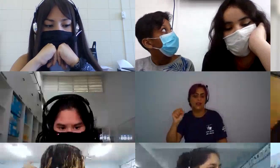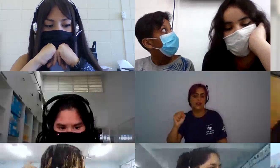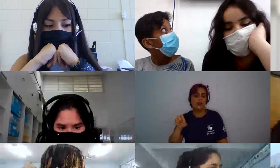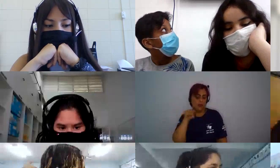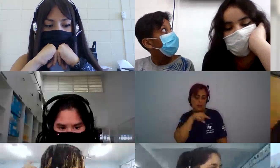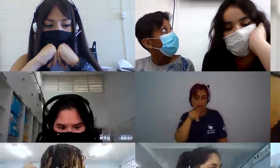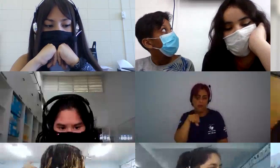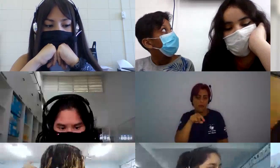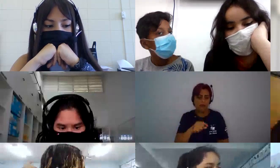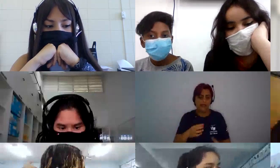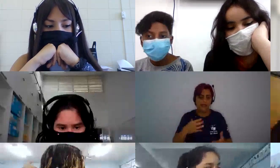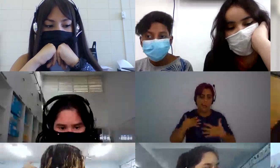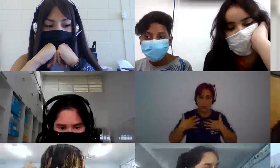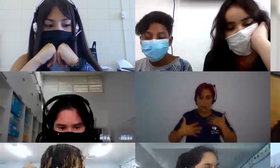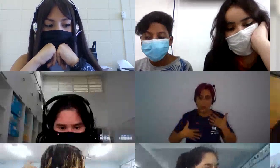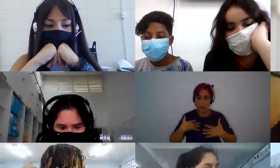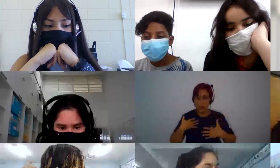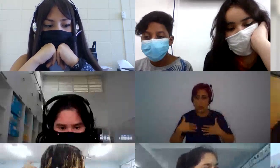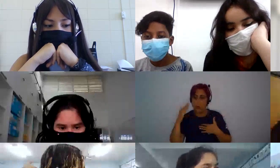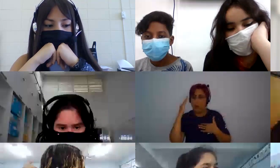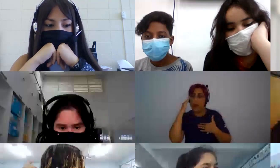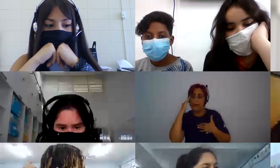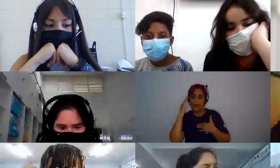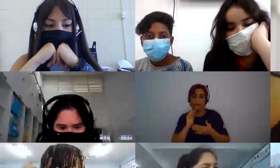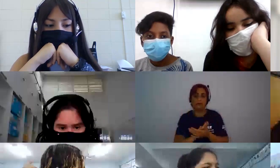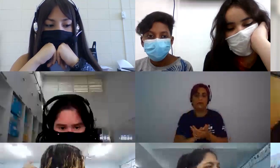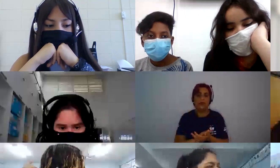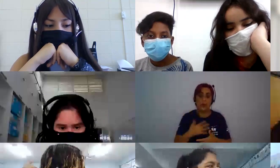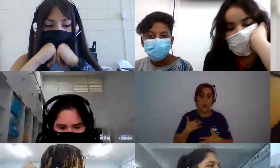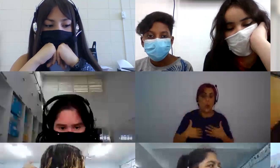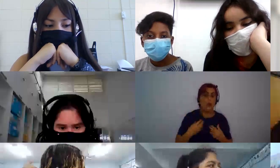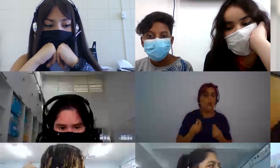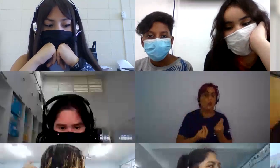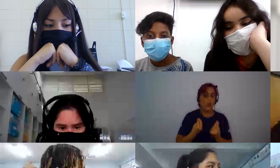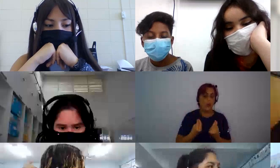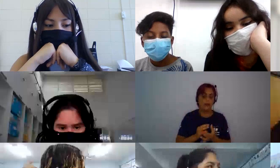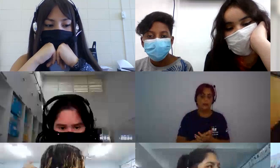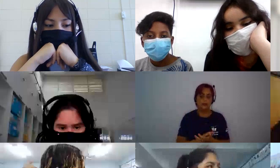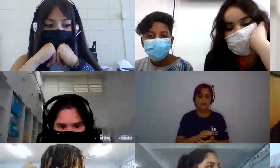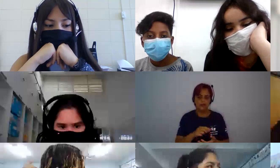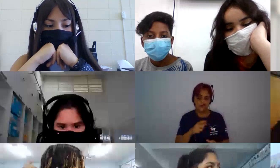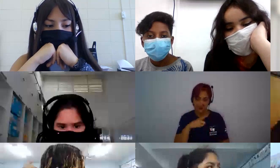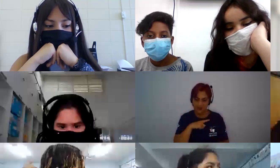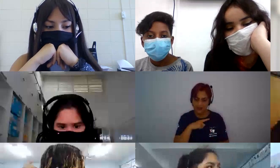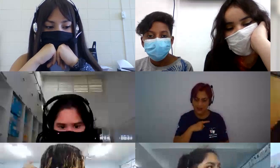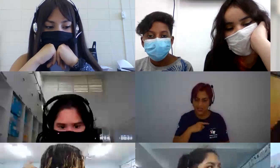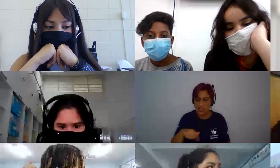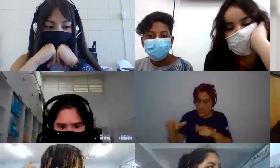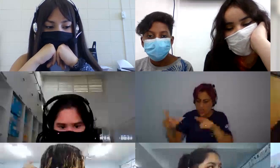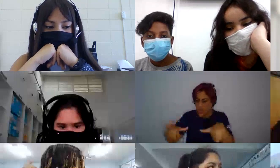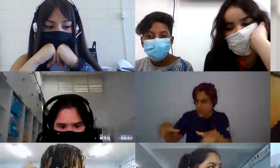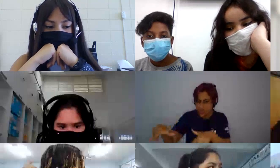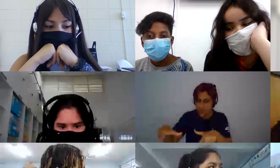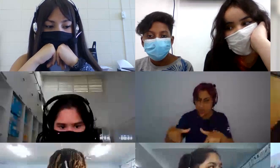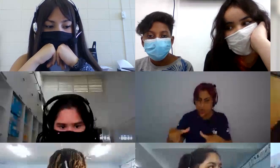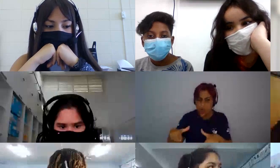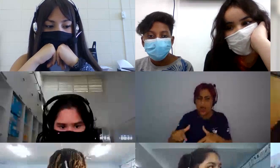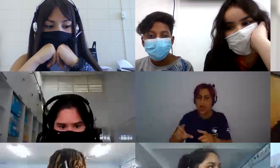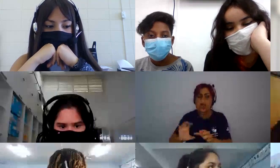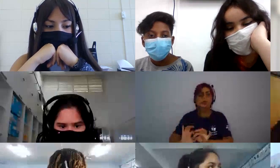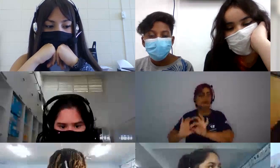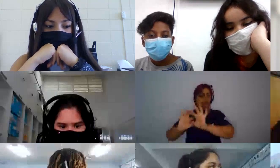coisa, como é que funciona o teu corpo. A minha pergunta é, e eu quero ver vocês, tem espaços que te escutam ou você ainda